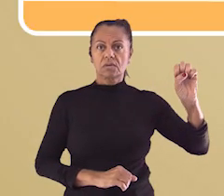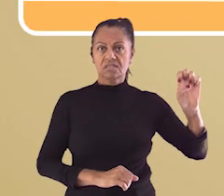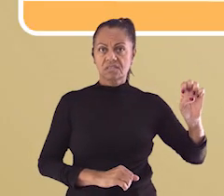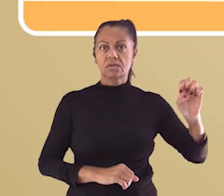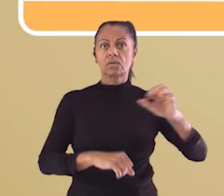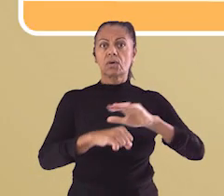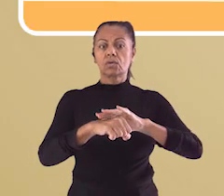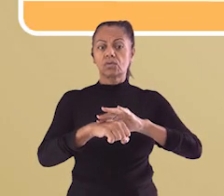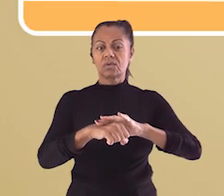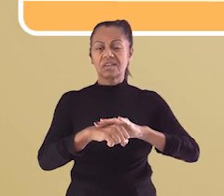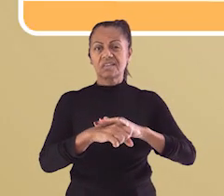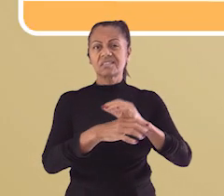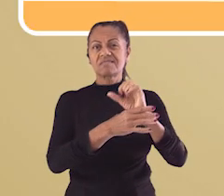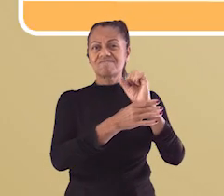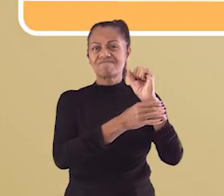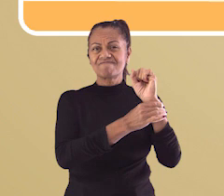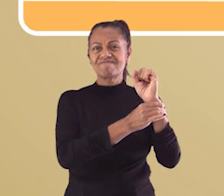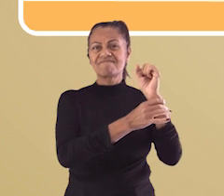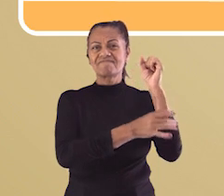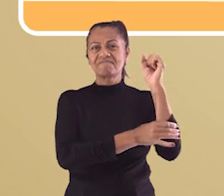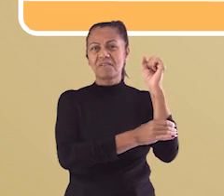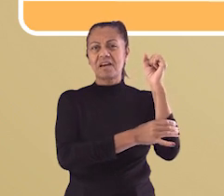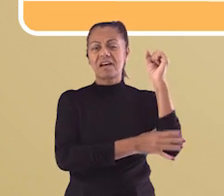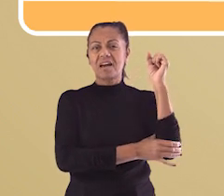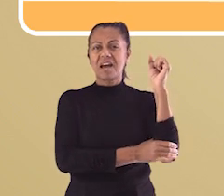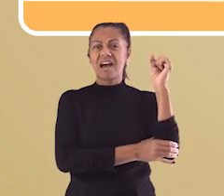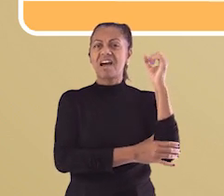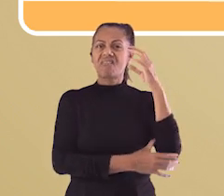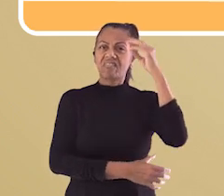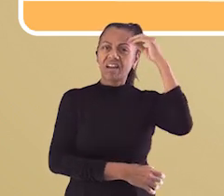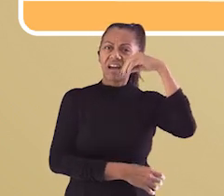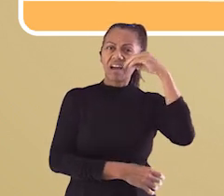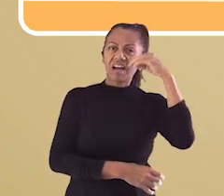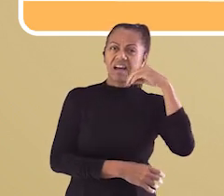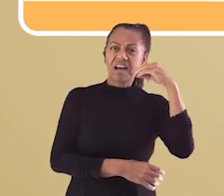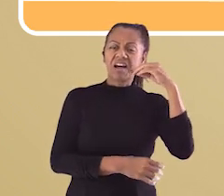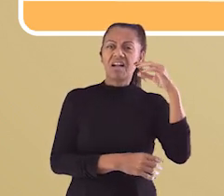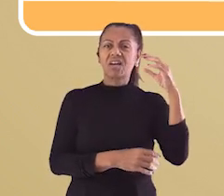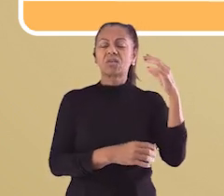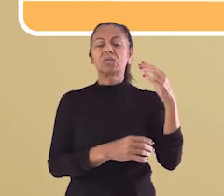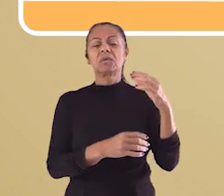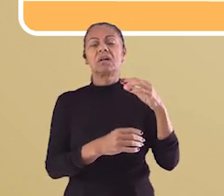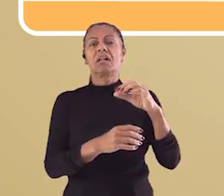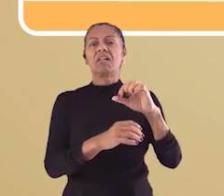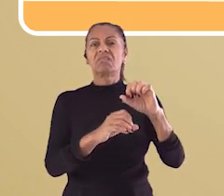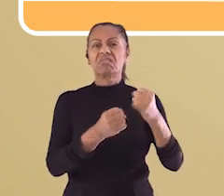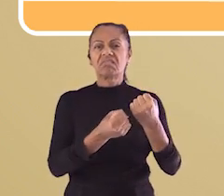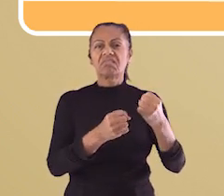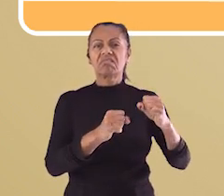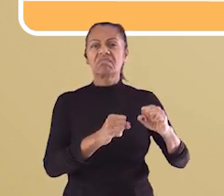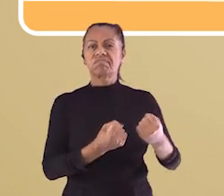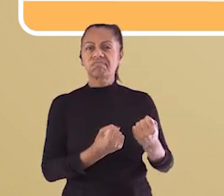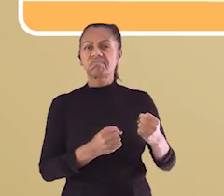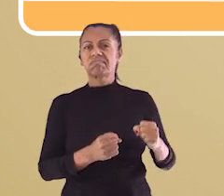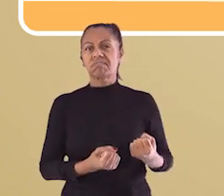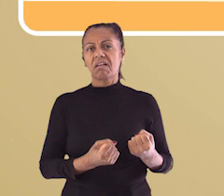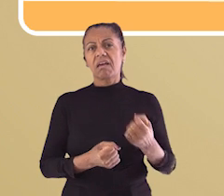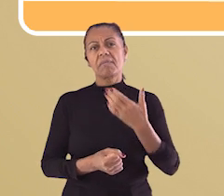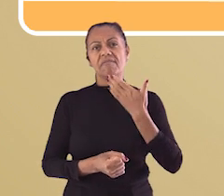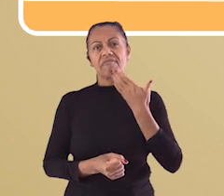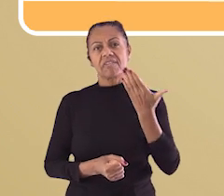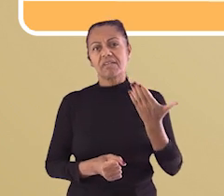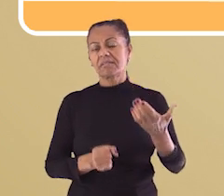uma doença que se caracteriza pela perda progressiva de massa óssea, tornando os ossos